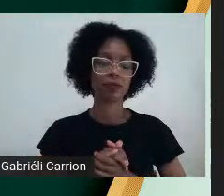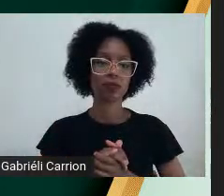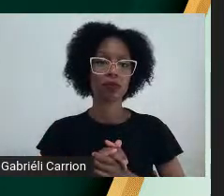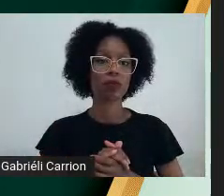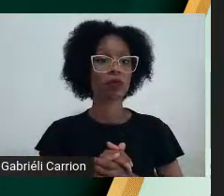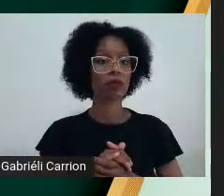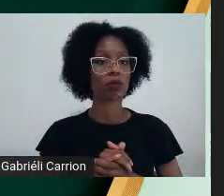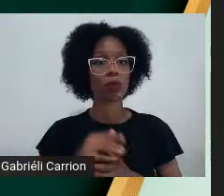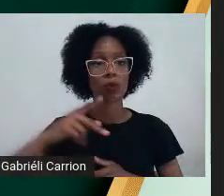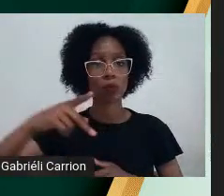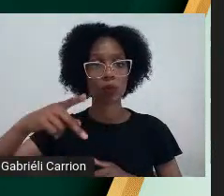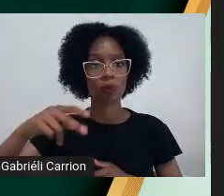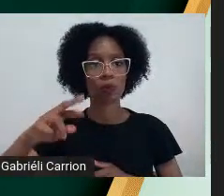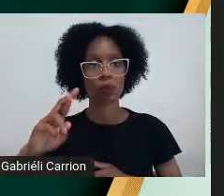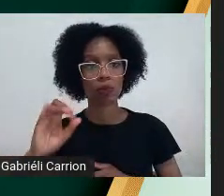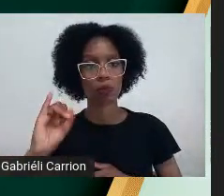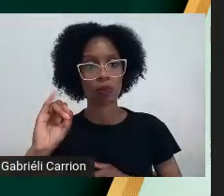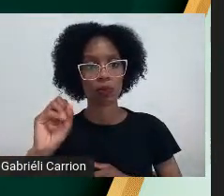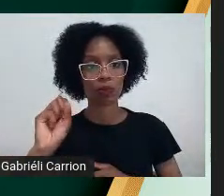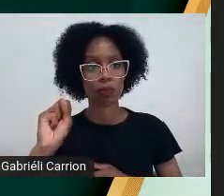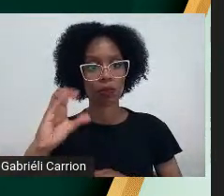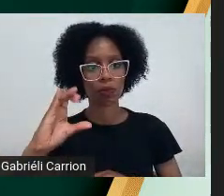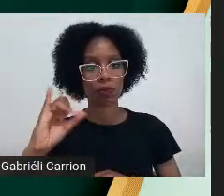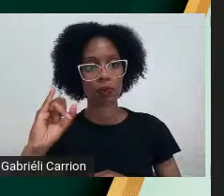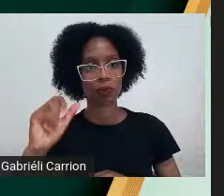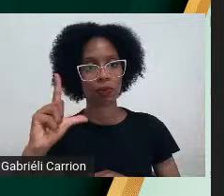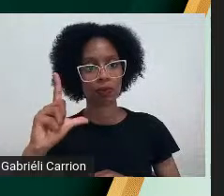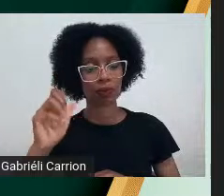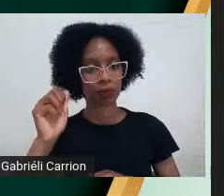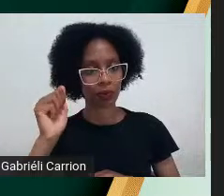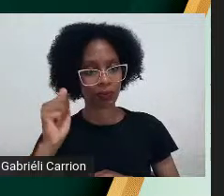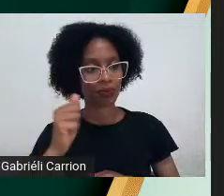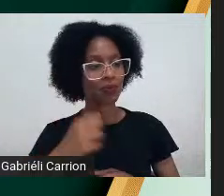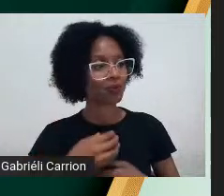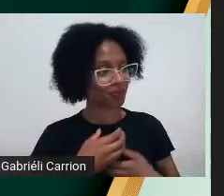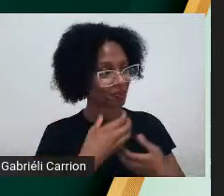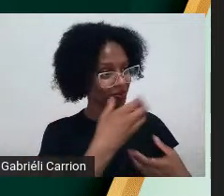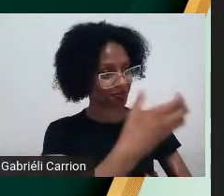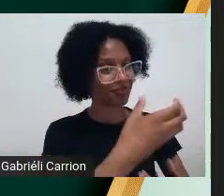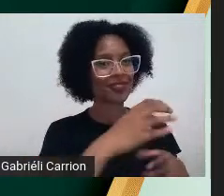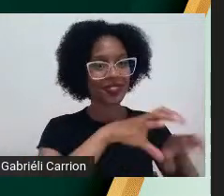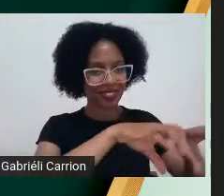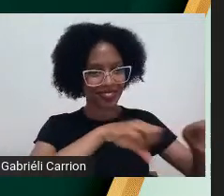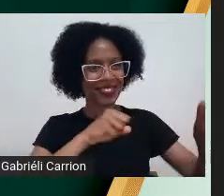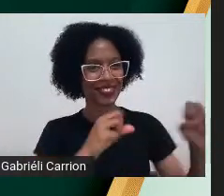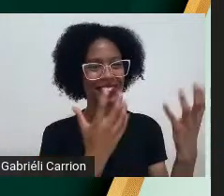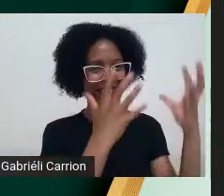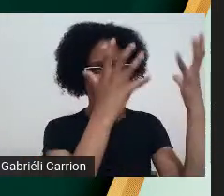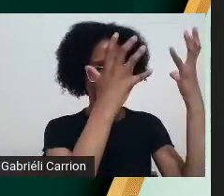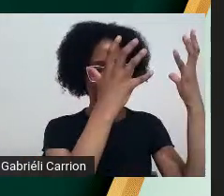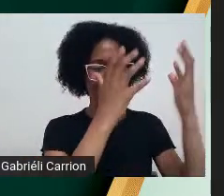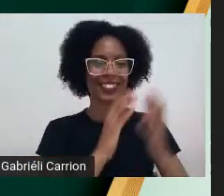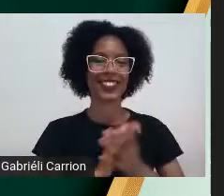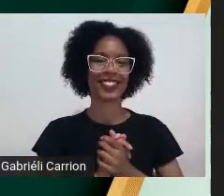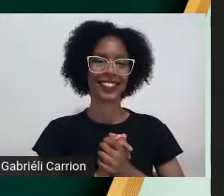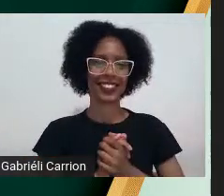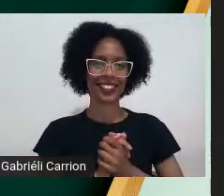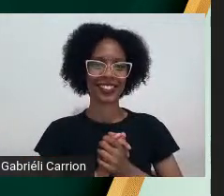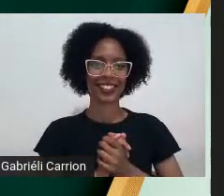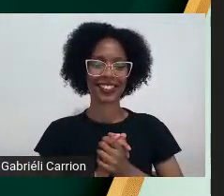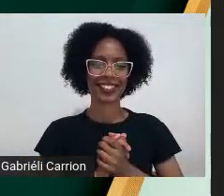Priscila Borges Almeida. Priscila Borges Almeida, confiro-te o grau. Parabéns.